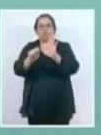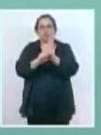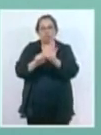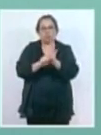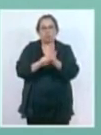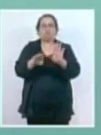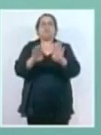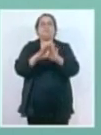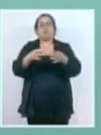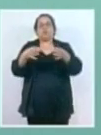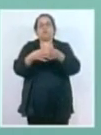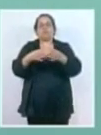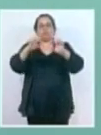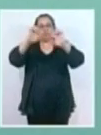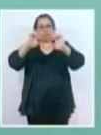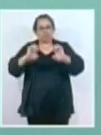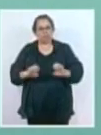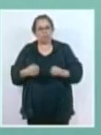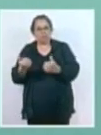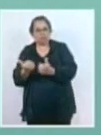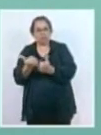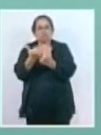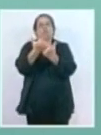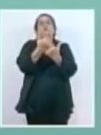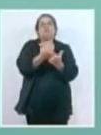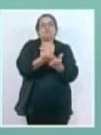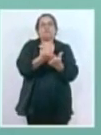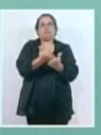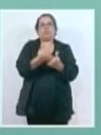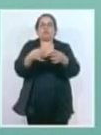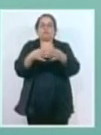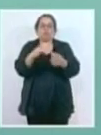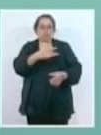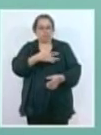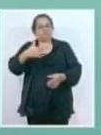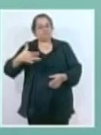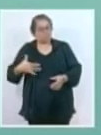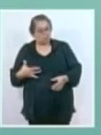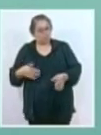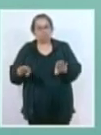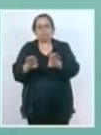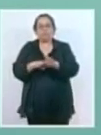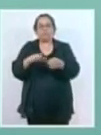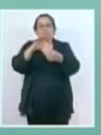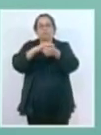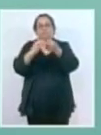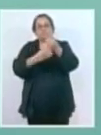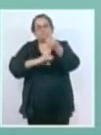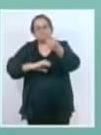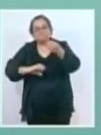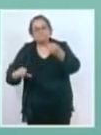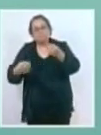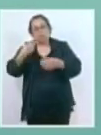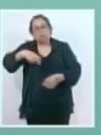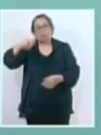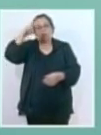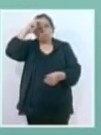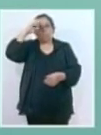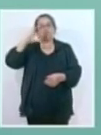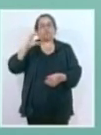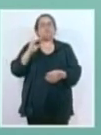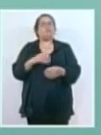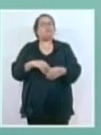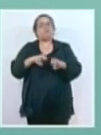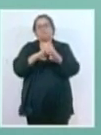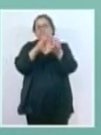Comissão de Ética, suplente nas Comissões de Saúde e Saneamento, Comissão de Educação, Cultura e Ciência. A gente tem muito assunto para